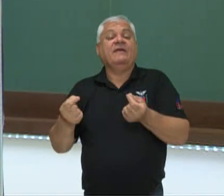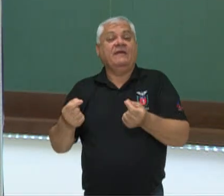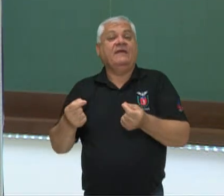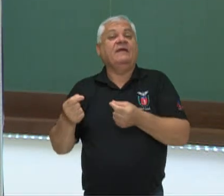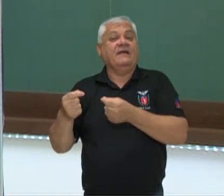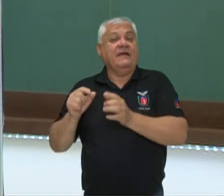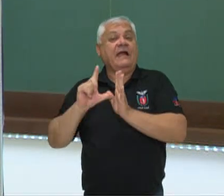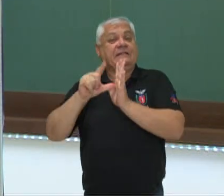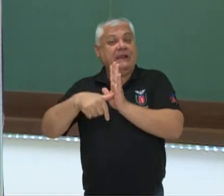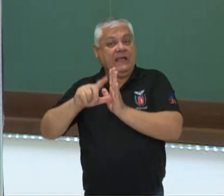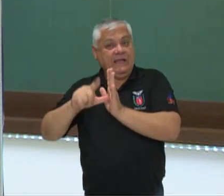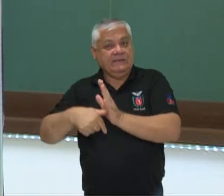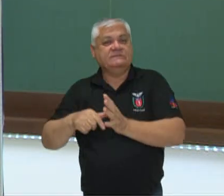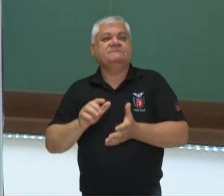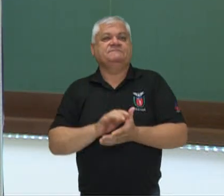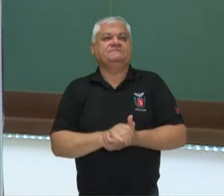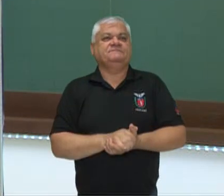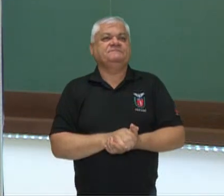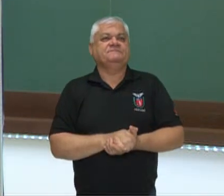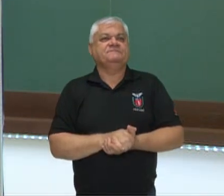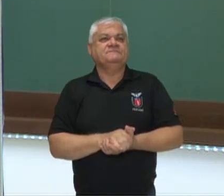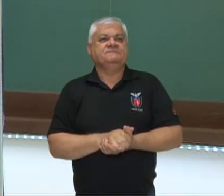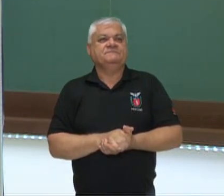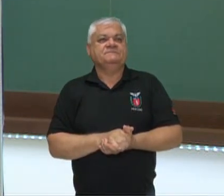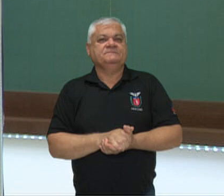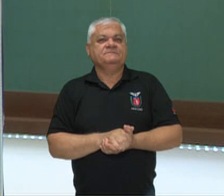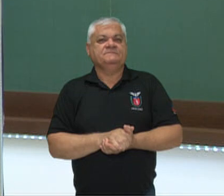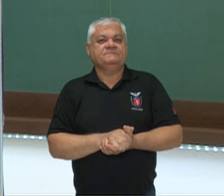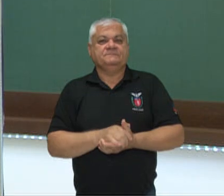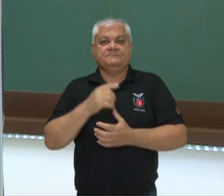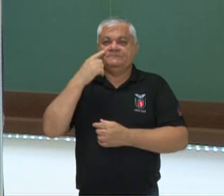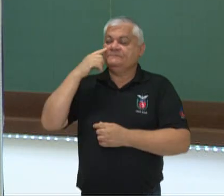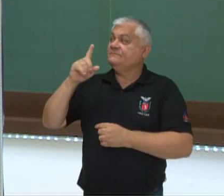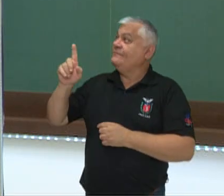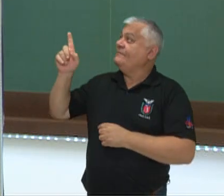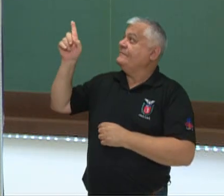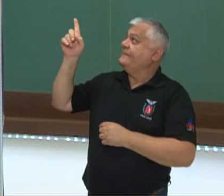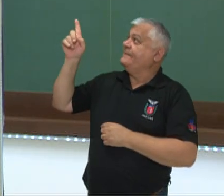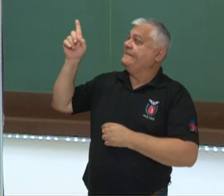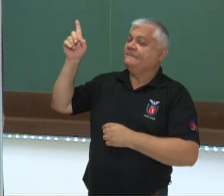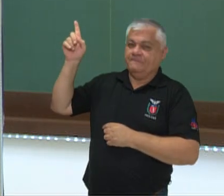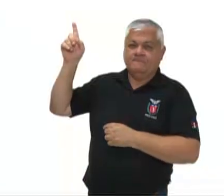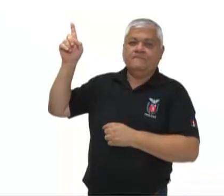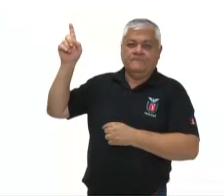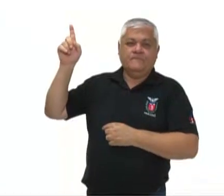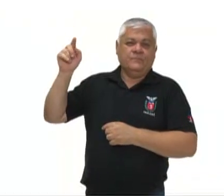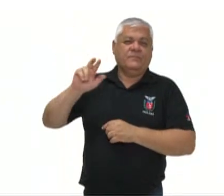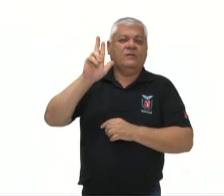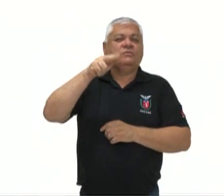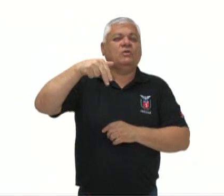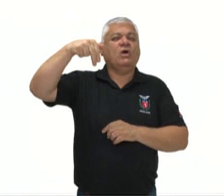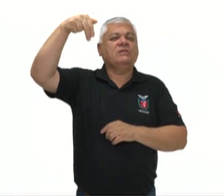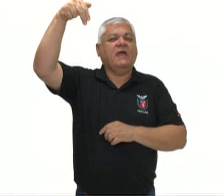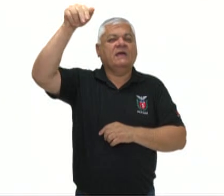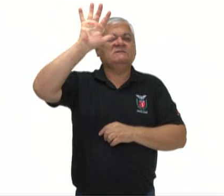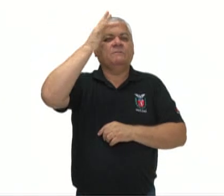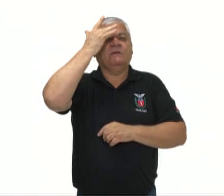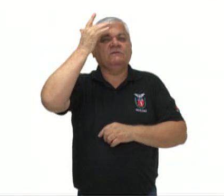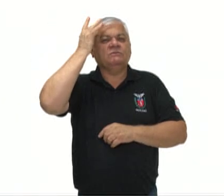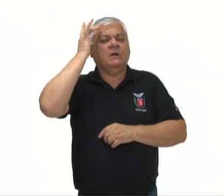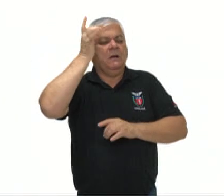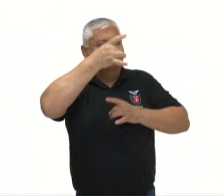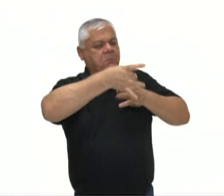alguns atrasos atávicos, né? Tanto que está aí a nossa imagem, né? Os retirantes da seca do Nordeste. Essa é